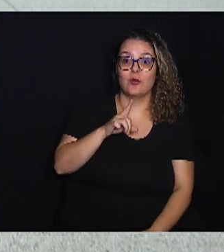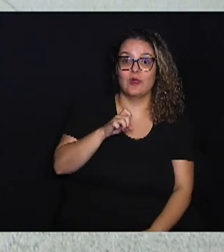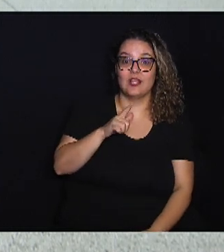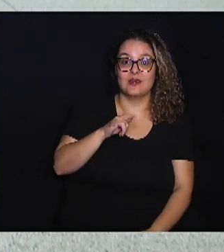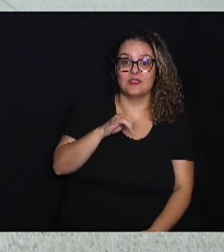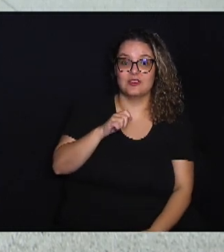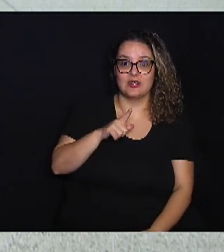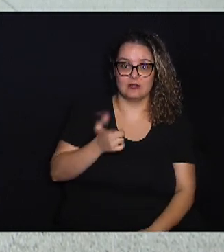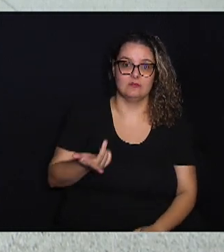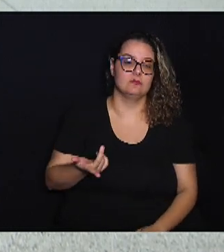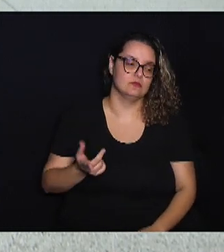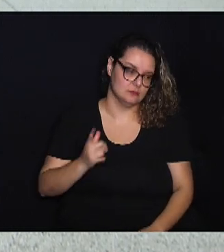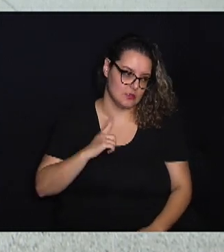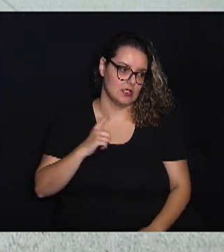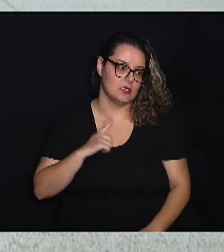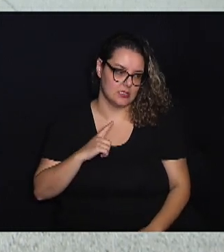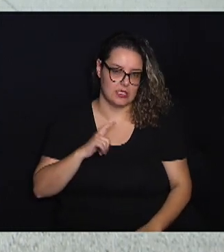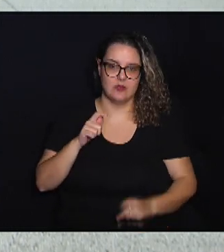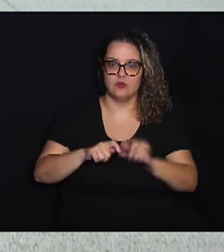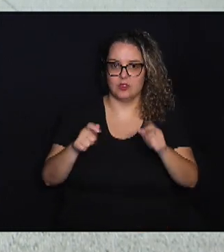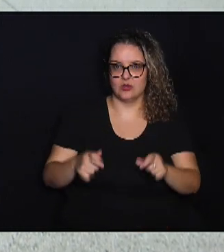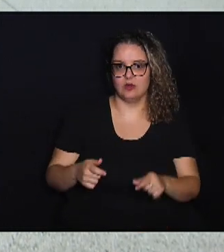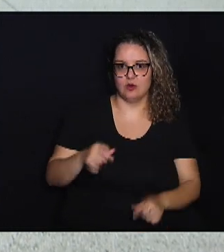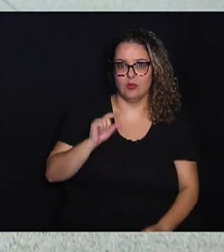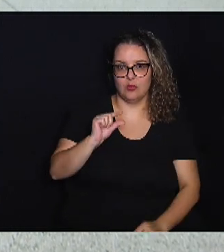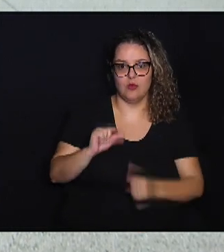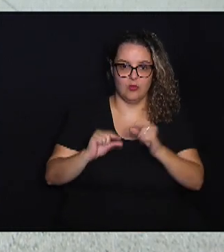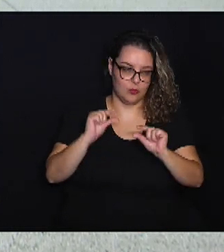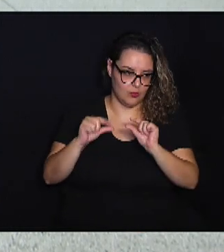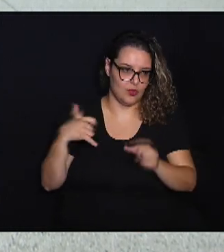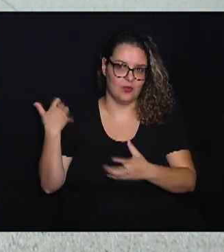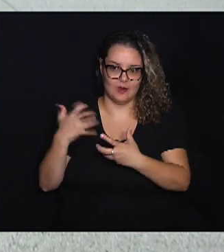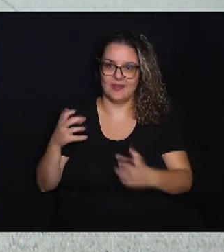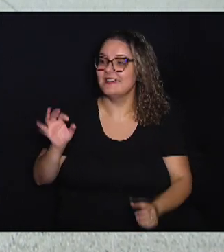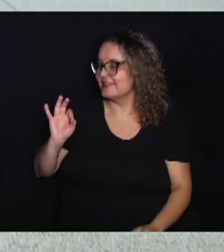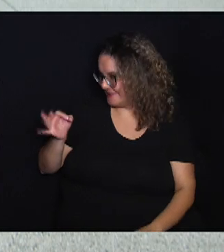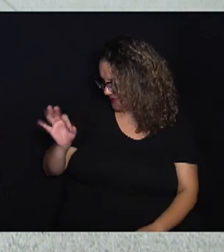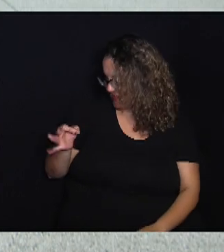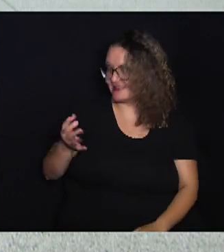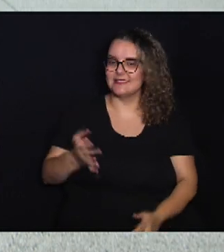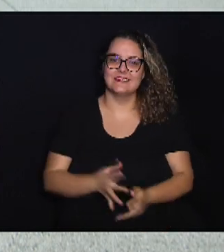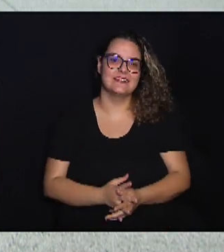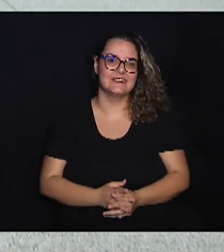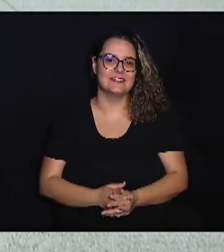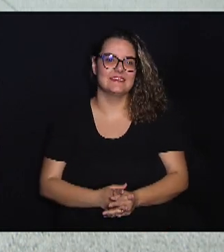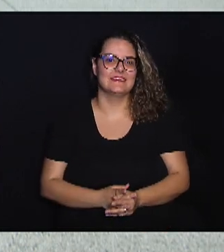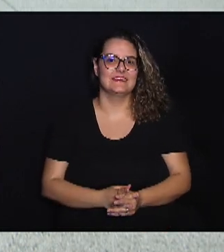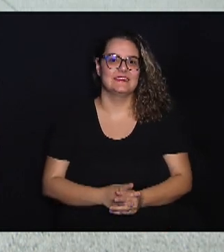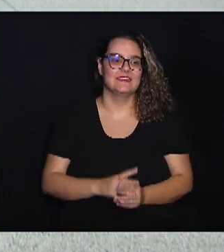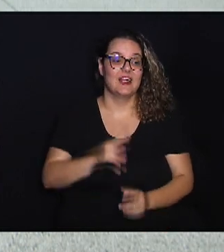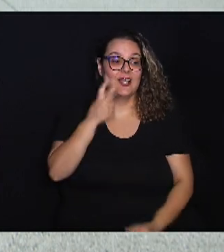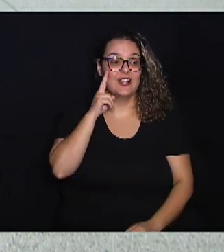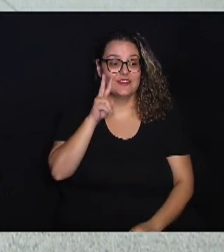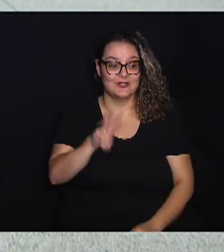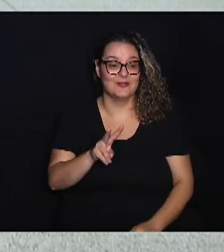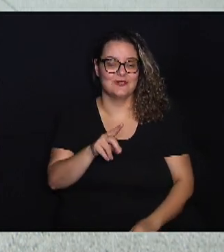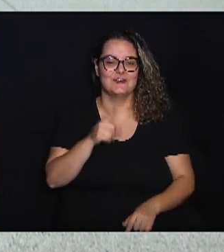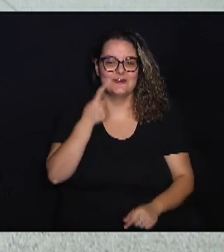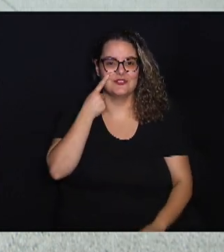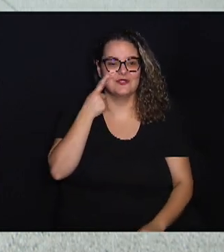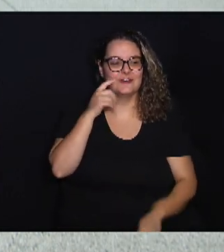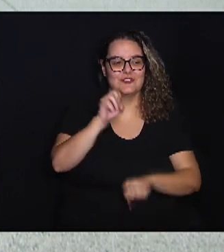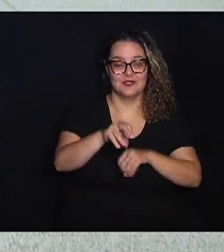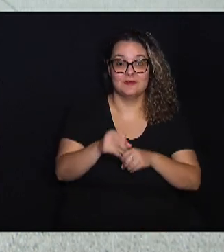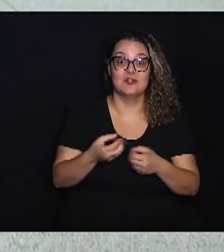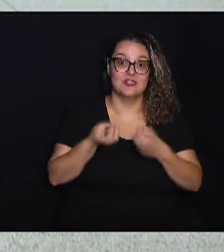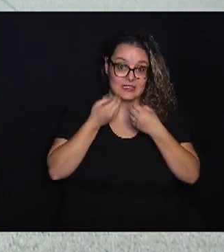porque tem muita gente um pouco mais antiga também acompanhando ao quadro, assistindo ao quadro de Olho na Educação, então é bom a gente